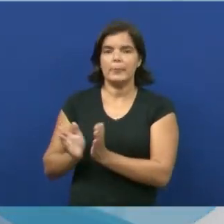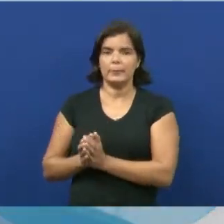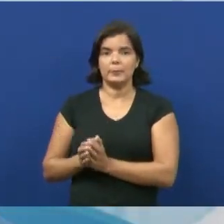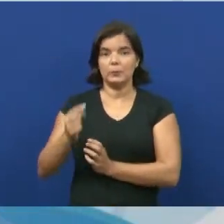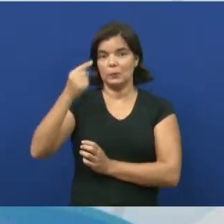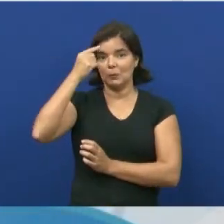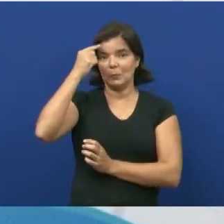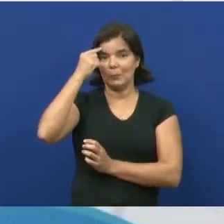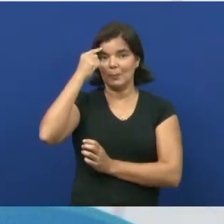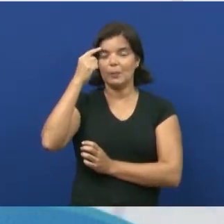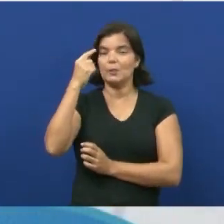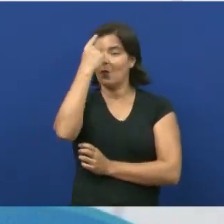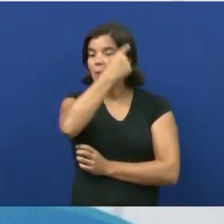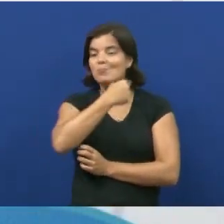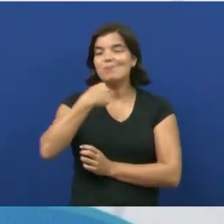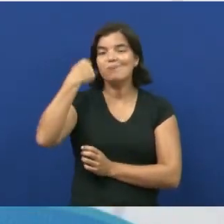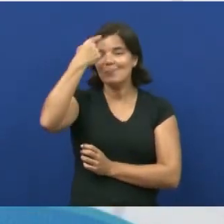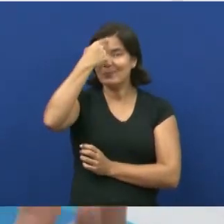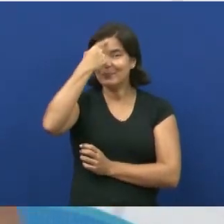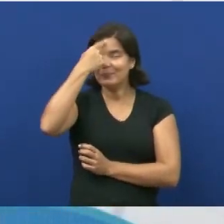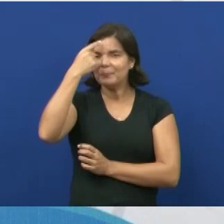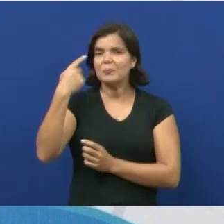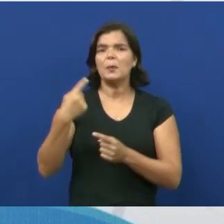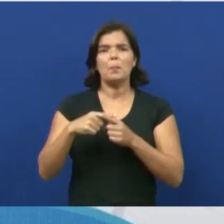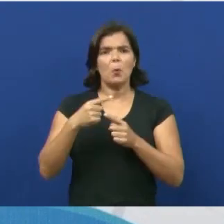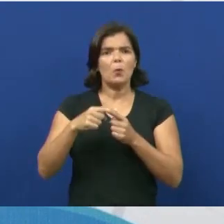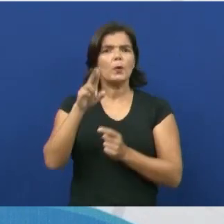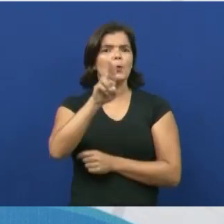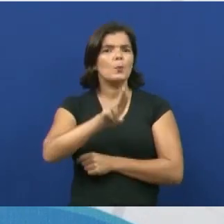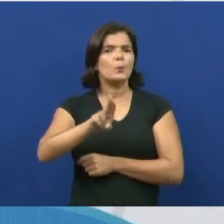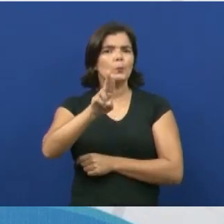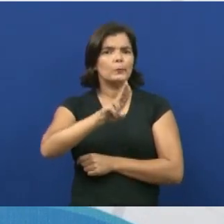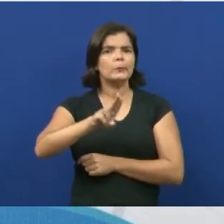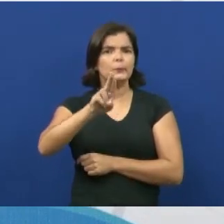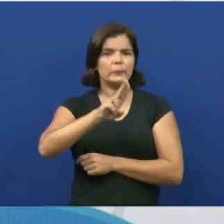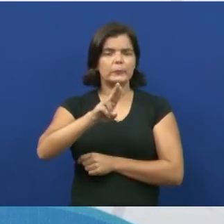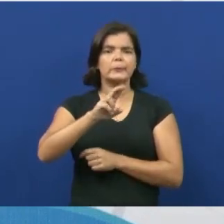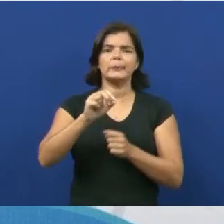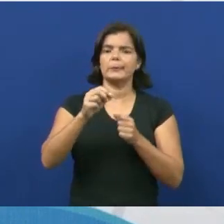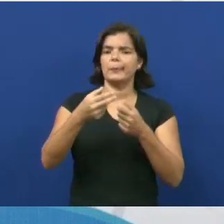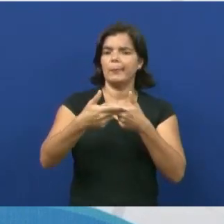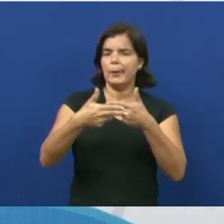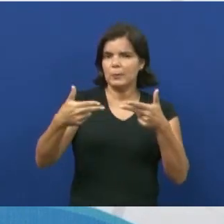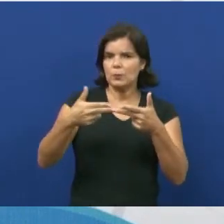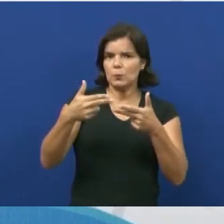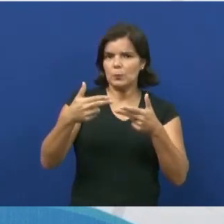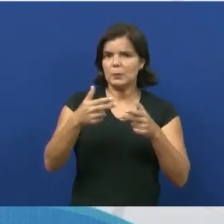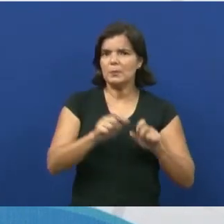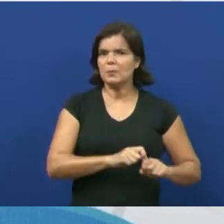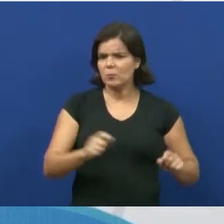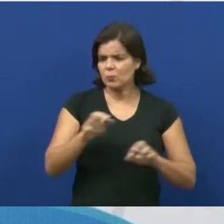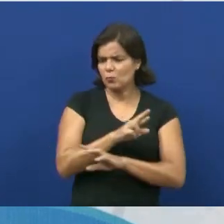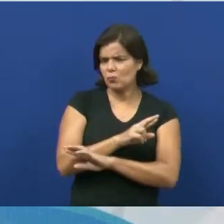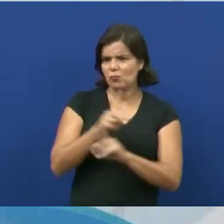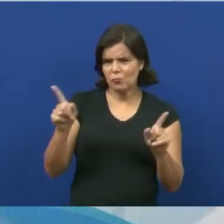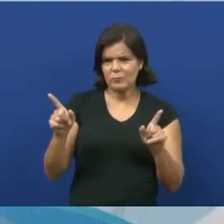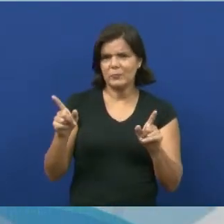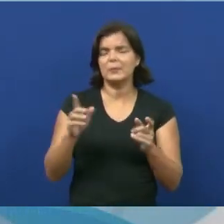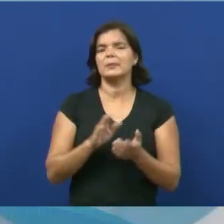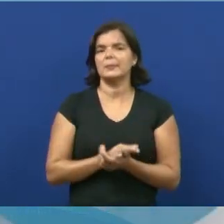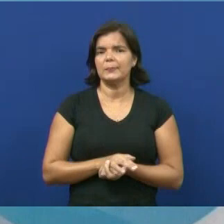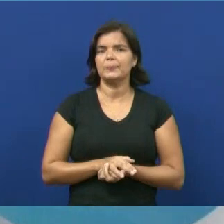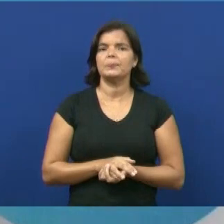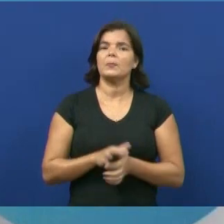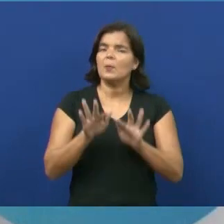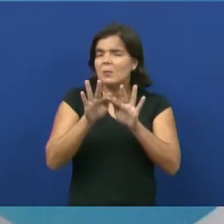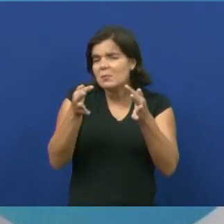cabeças redondas. Isso porque eles usavam uns artefatos e umas armas muito diferentes, Bem